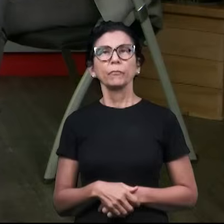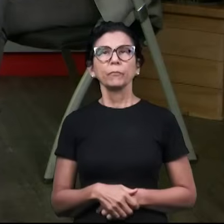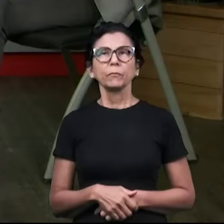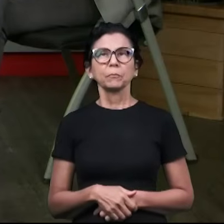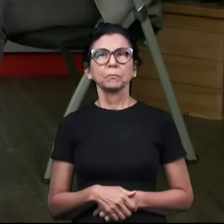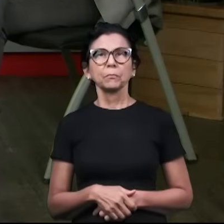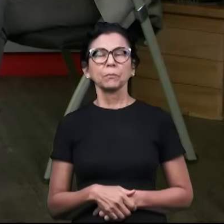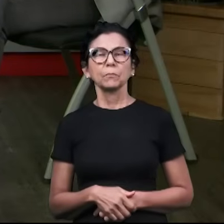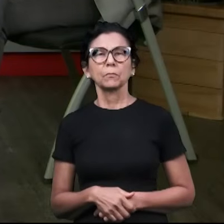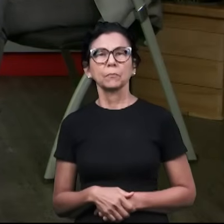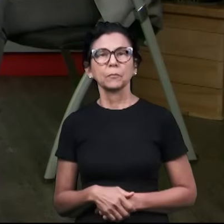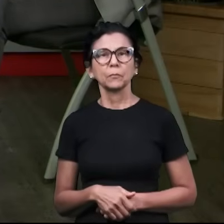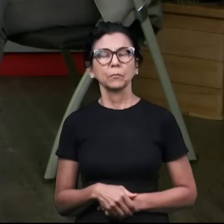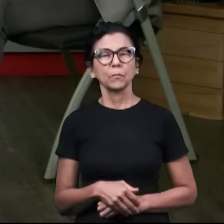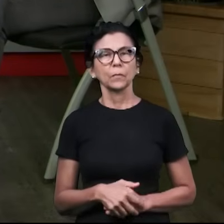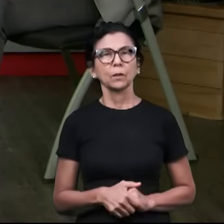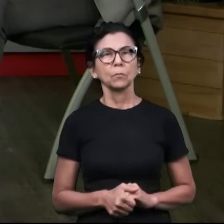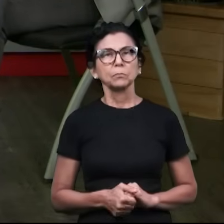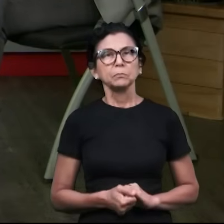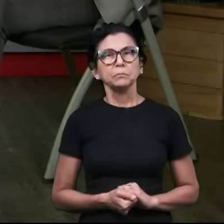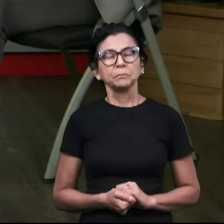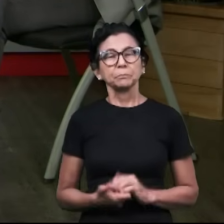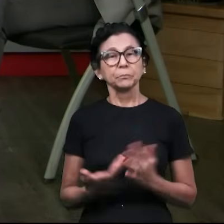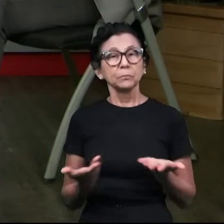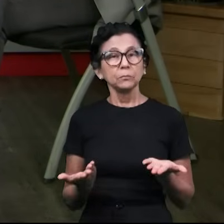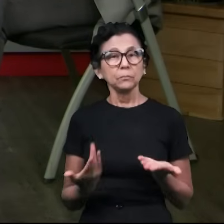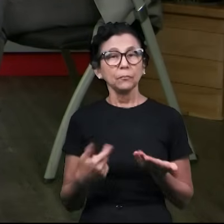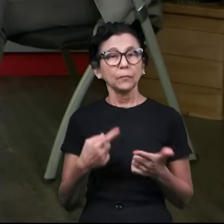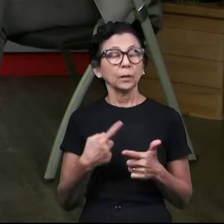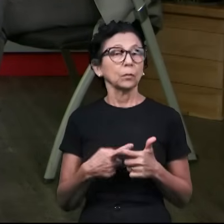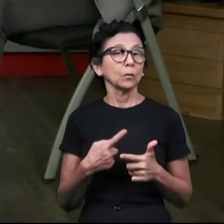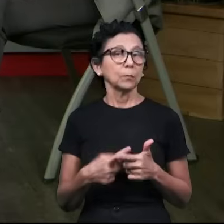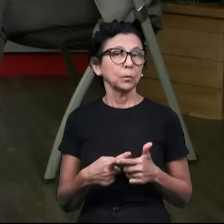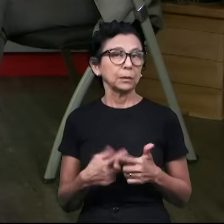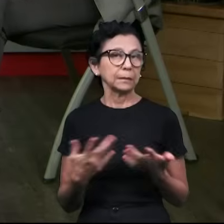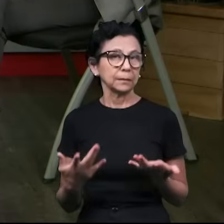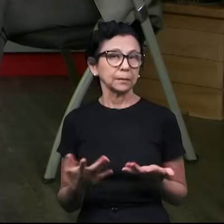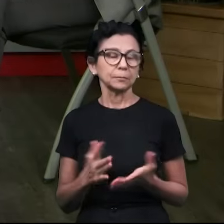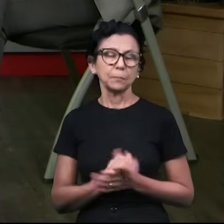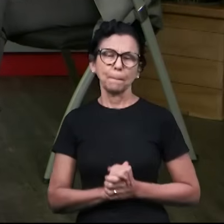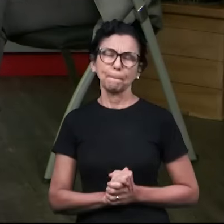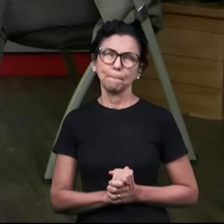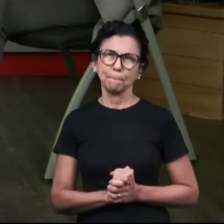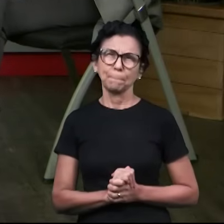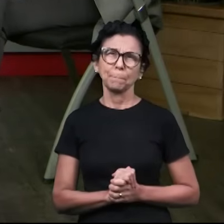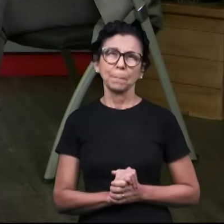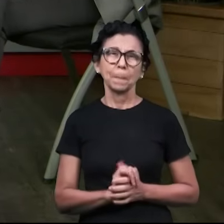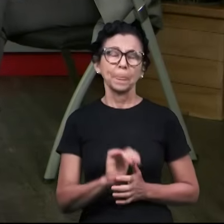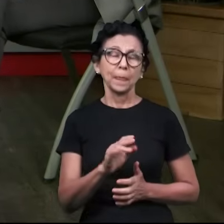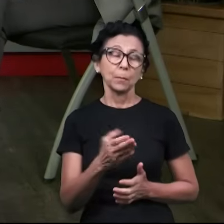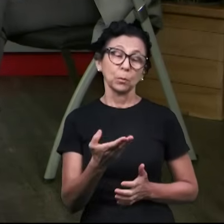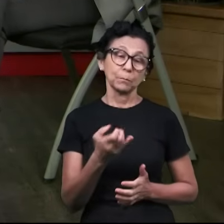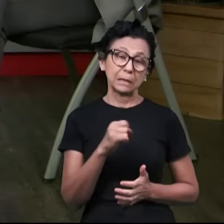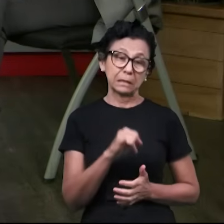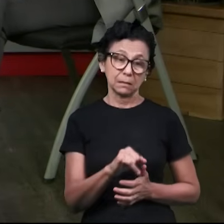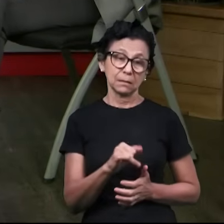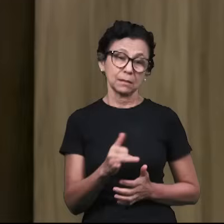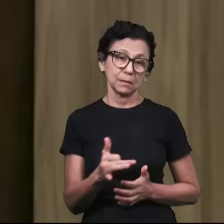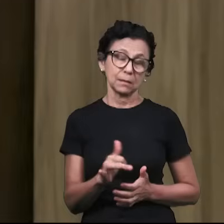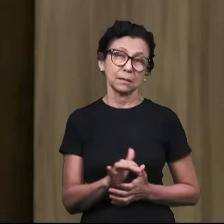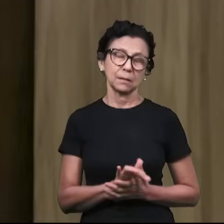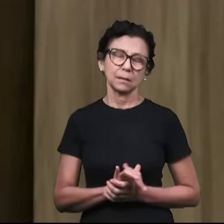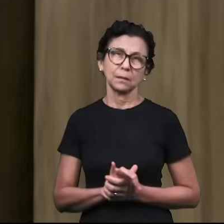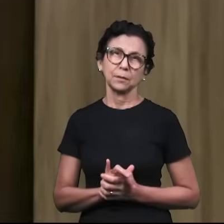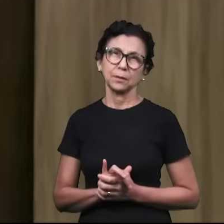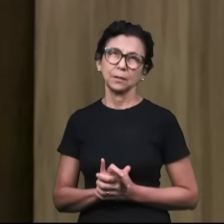aspectos. Um deles eu queria chamar a atenção, é porque há muitas pessoas, aliás, se a gente sair e fizer